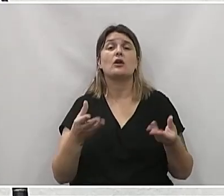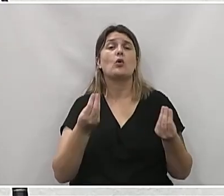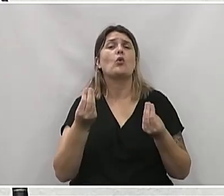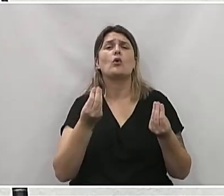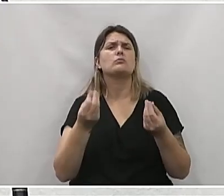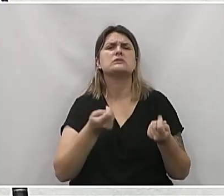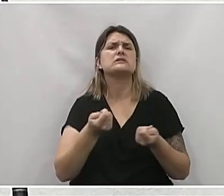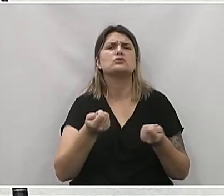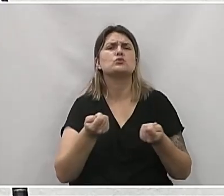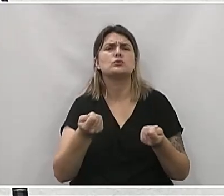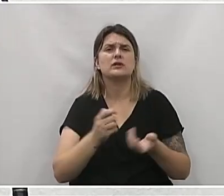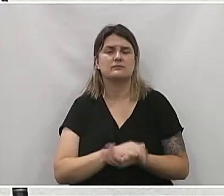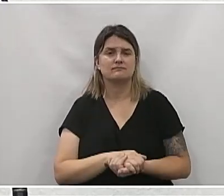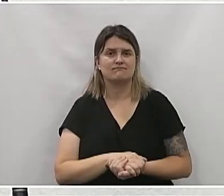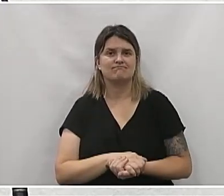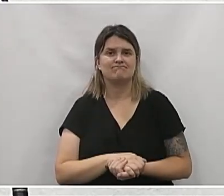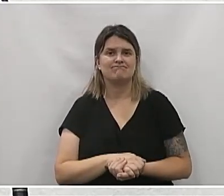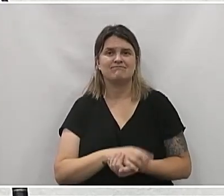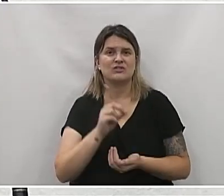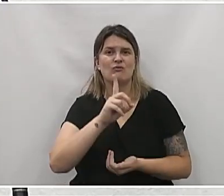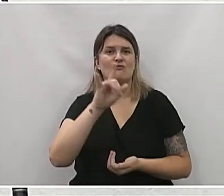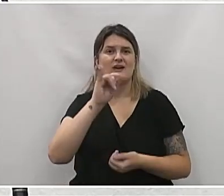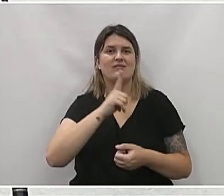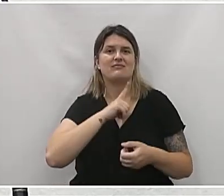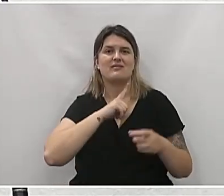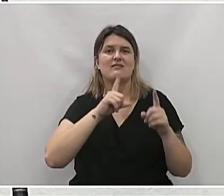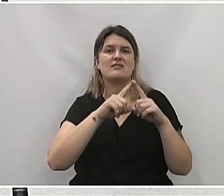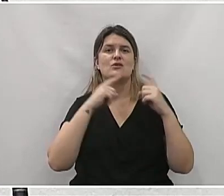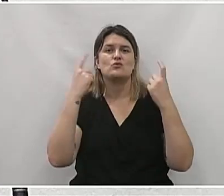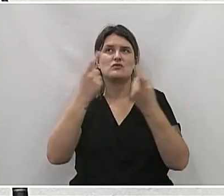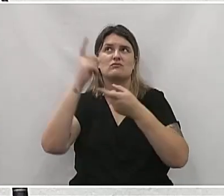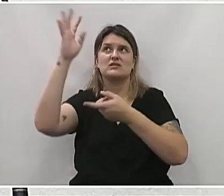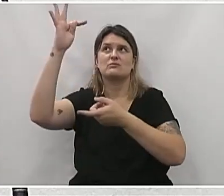seguramos as contas? Sendo que não vai ter sessão do Tribunal de Contas.